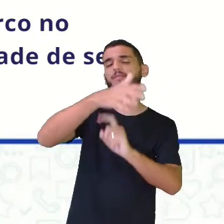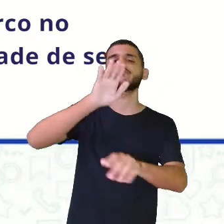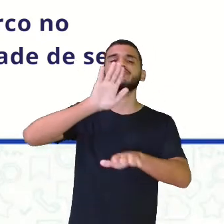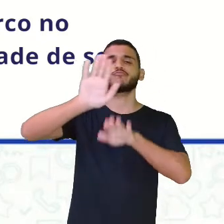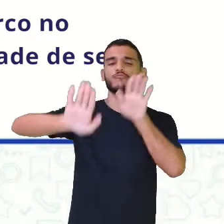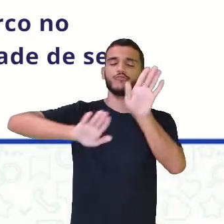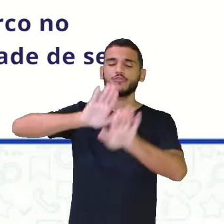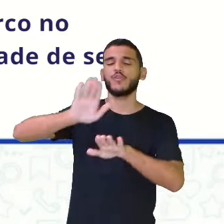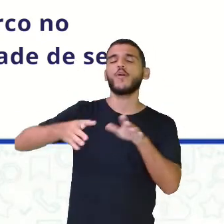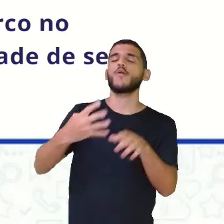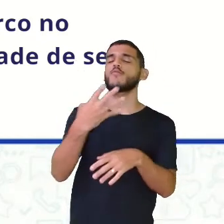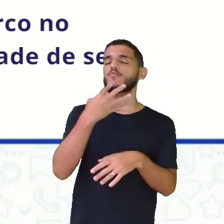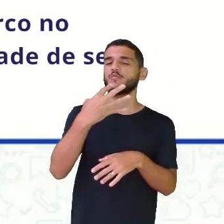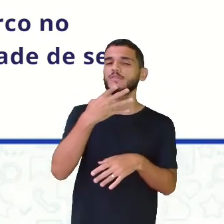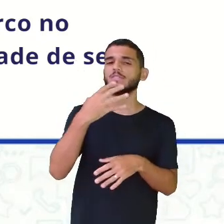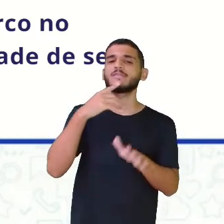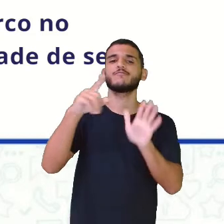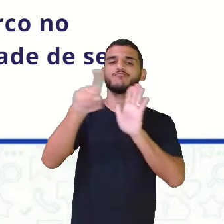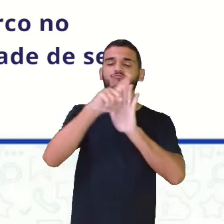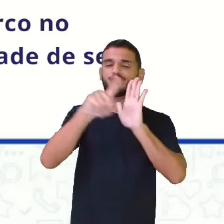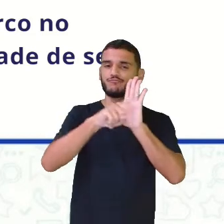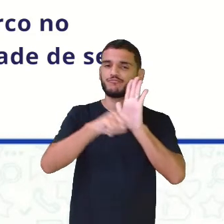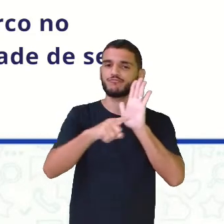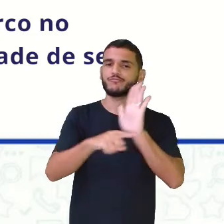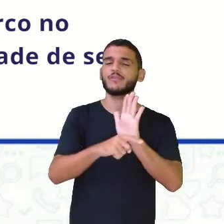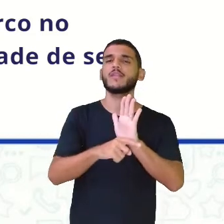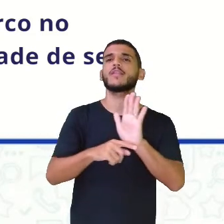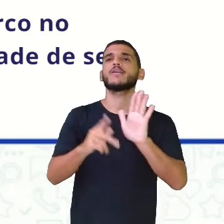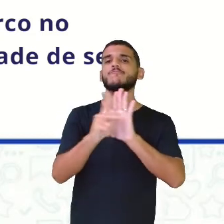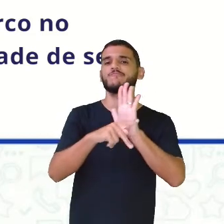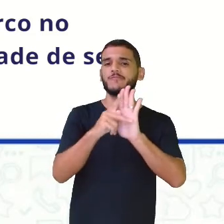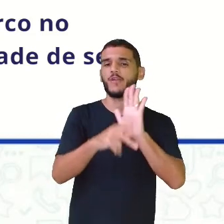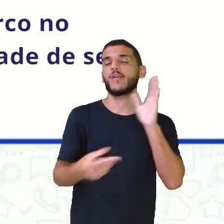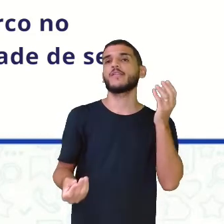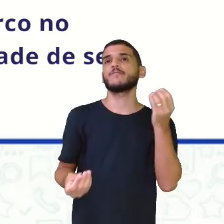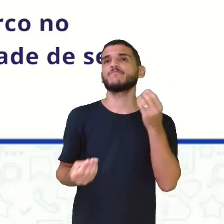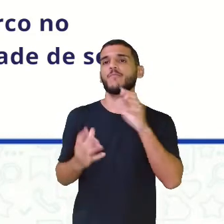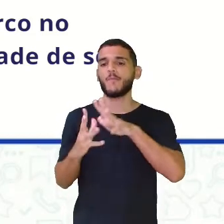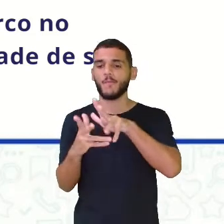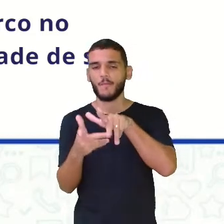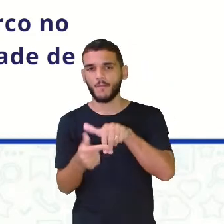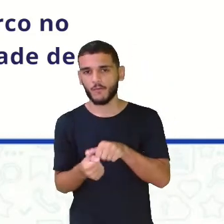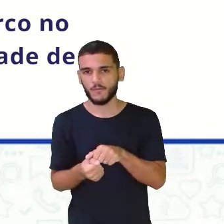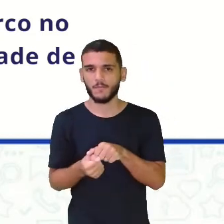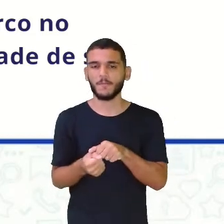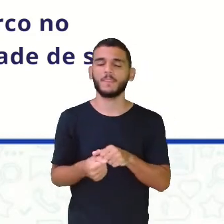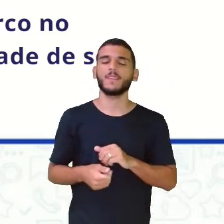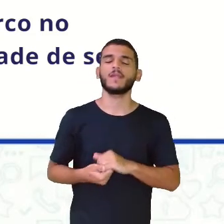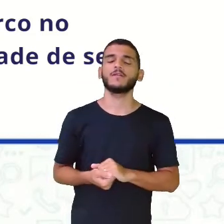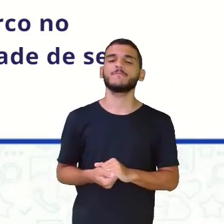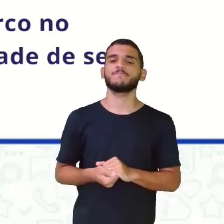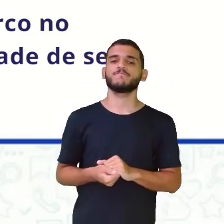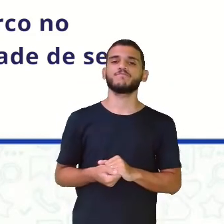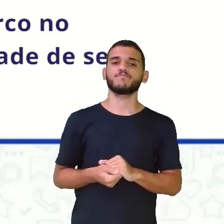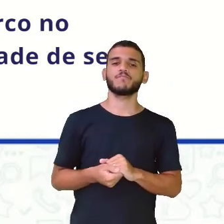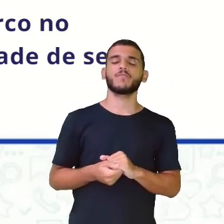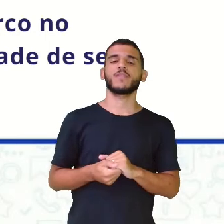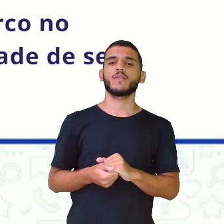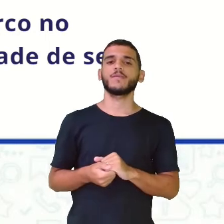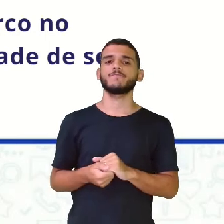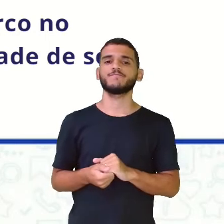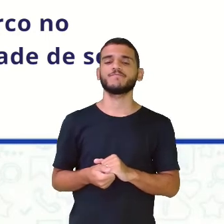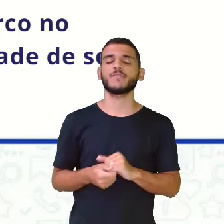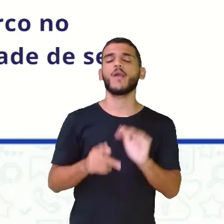por esse projeto que ele desenvolveu, que é esse projeto que eu falei que ele viajou pelo mundo, chamava World Soundscape Project. Projeto de